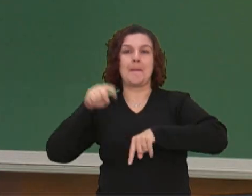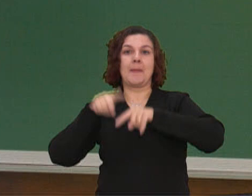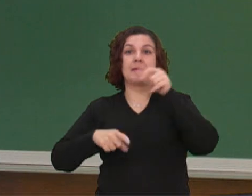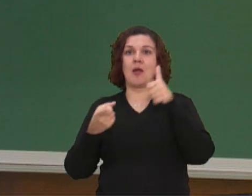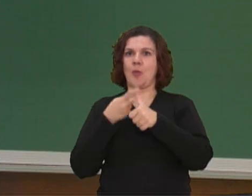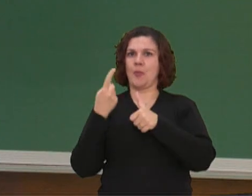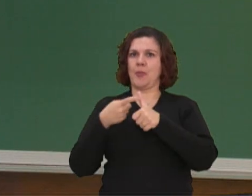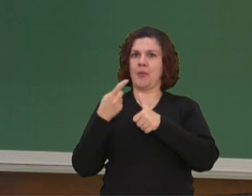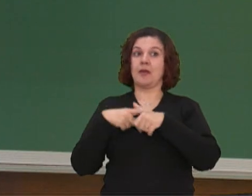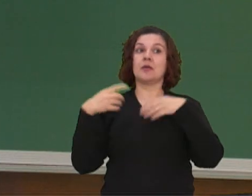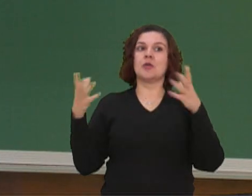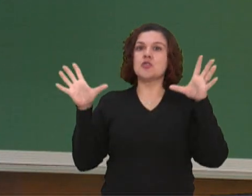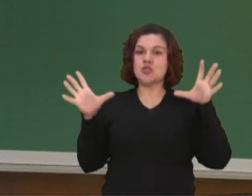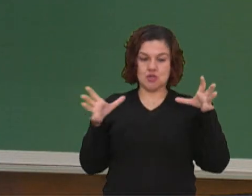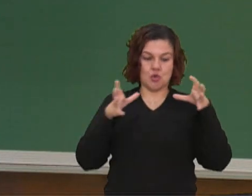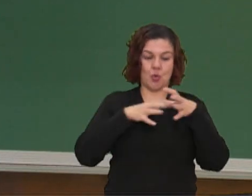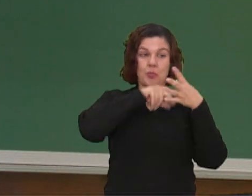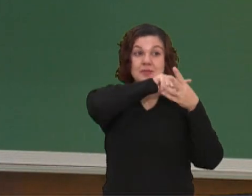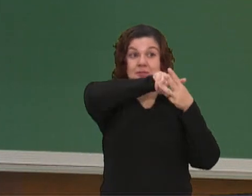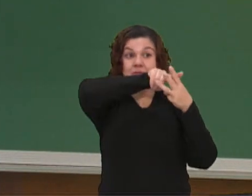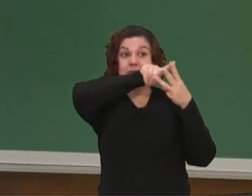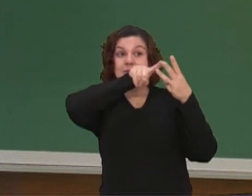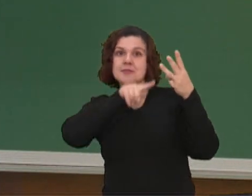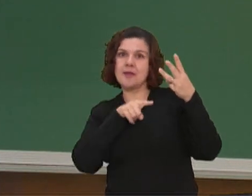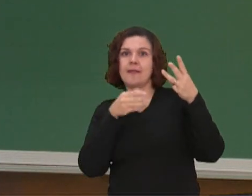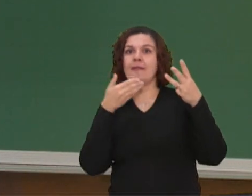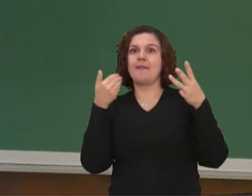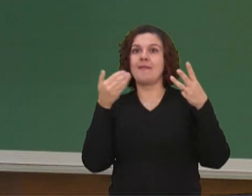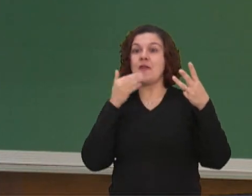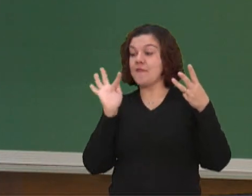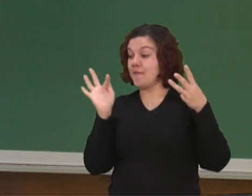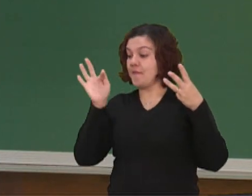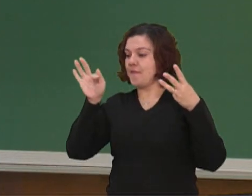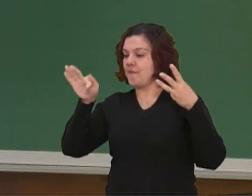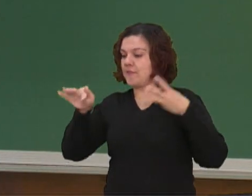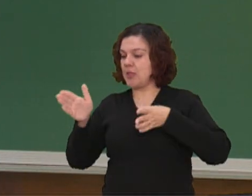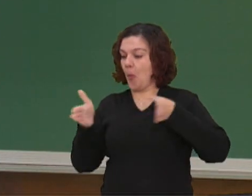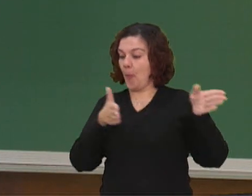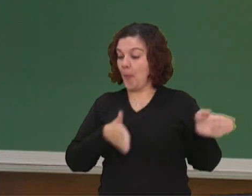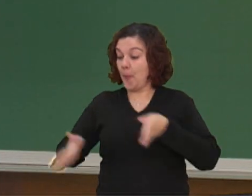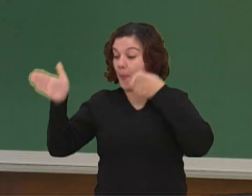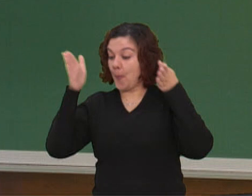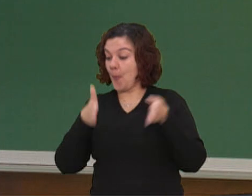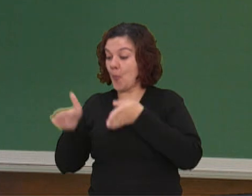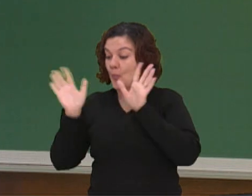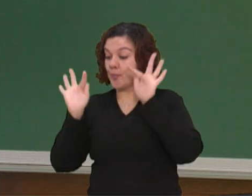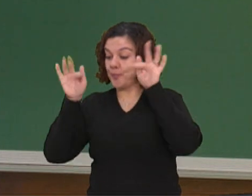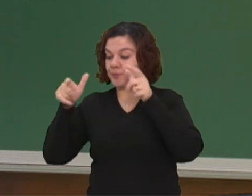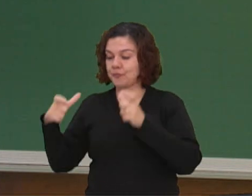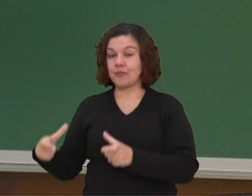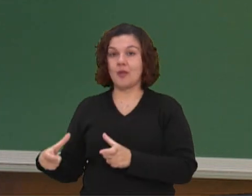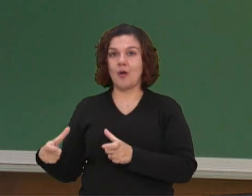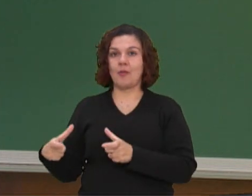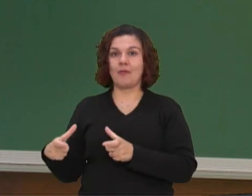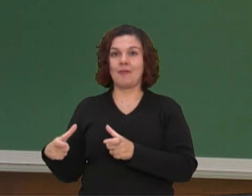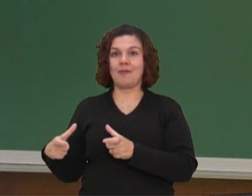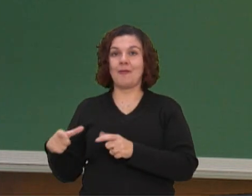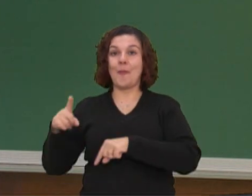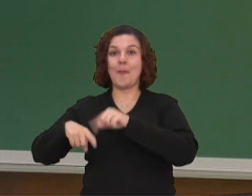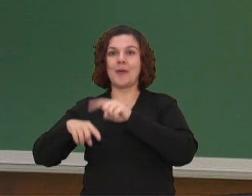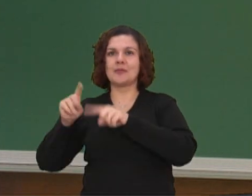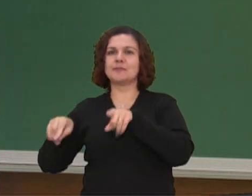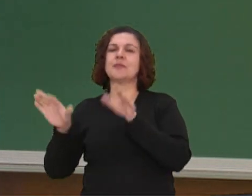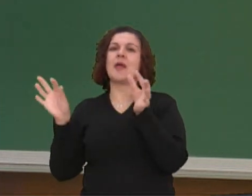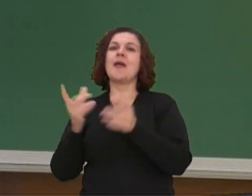coisas aqui vai fazer o quê? Vai fazer com que os preços dos meus produtos, dos produtos que a minha indústria fabrica, fiquem mais